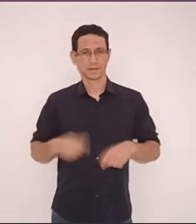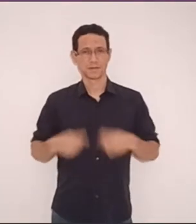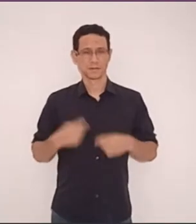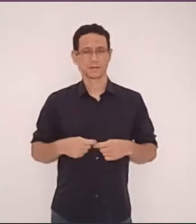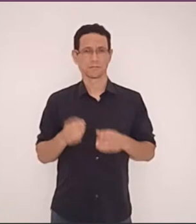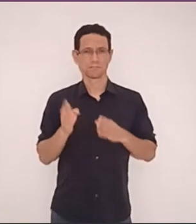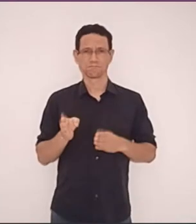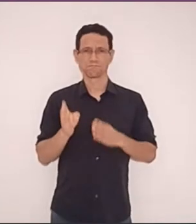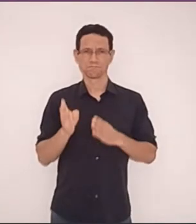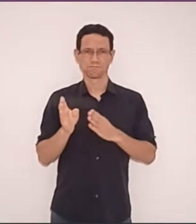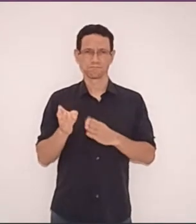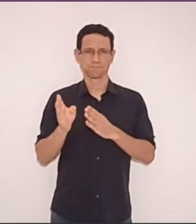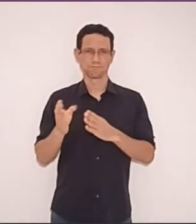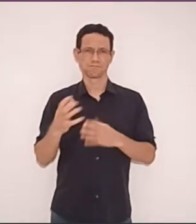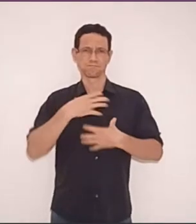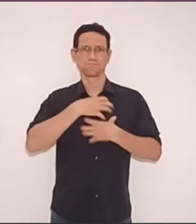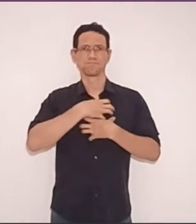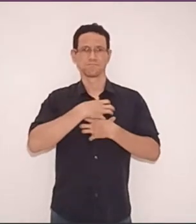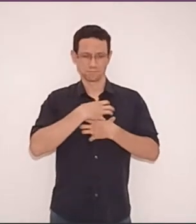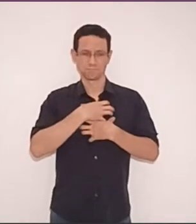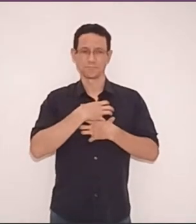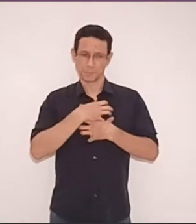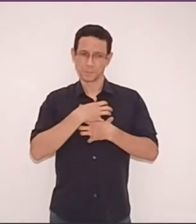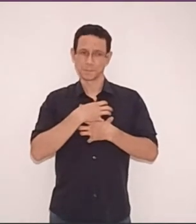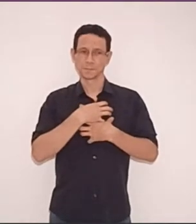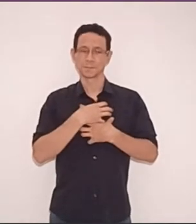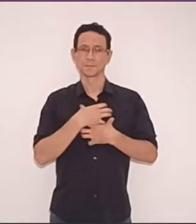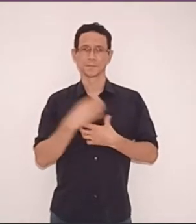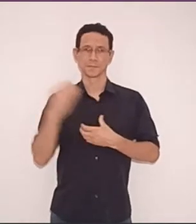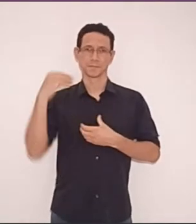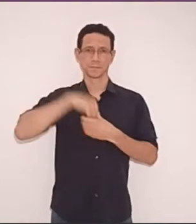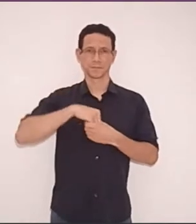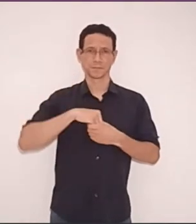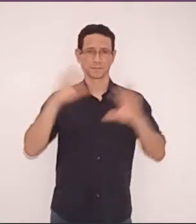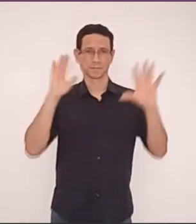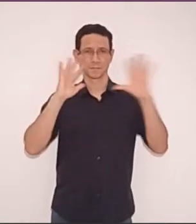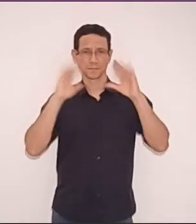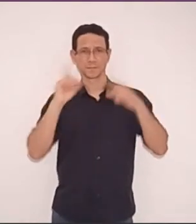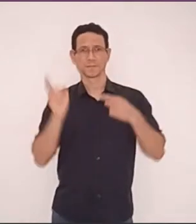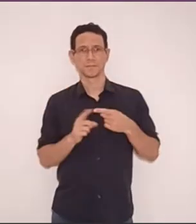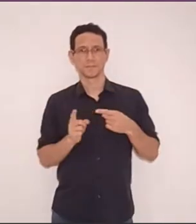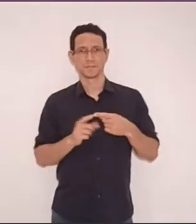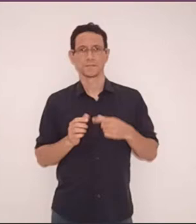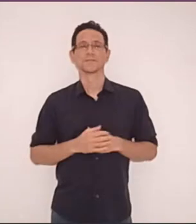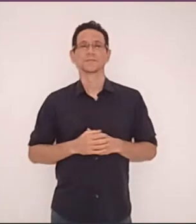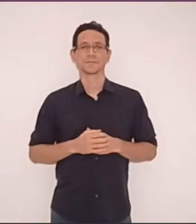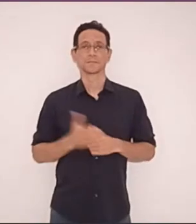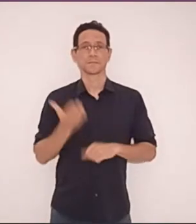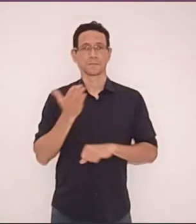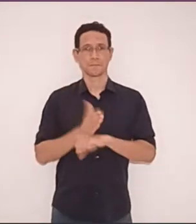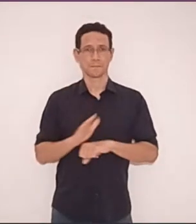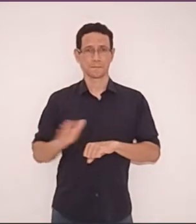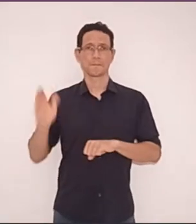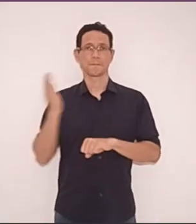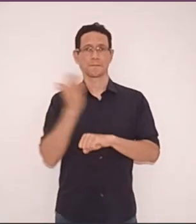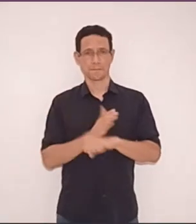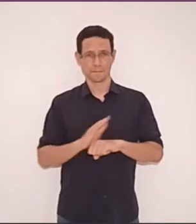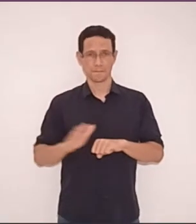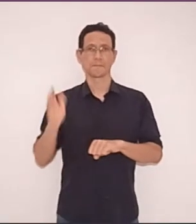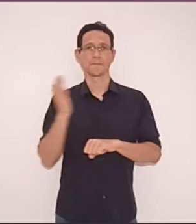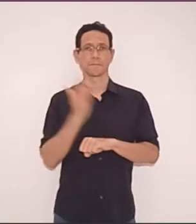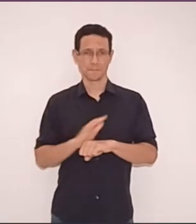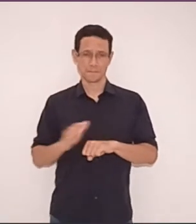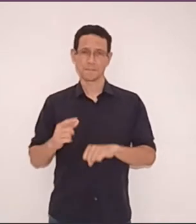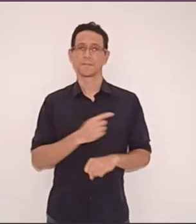fazer um percurso com a sua própria intimidade entre os nossos afetos ver a disputa